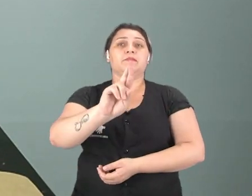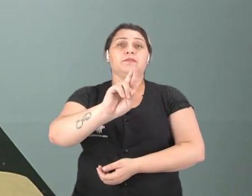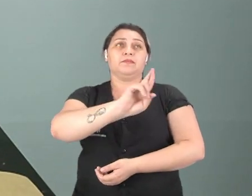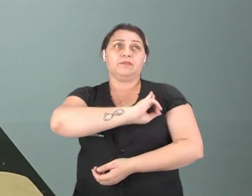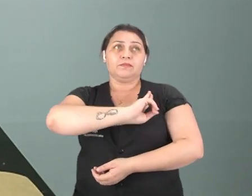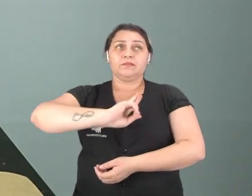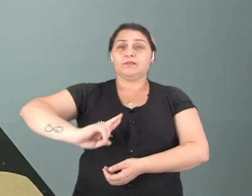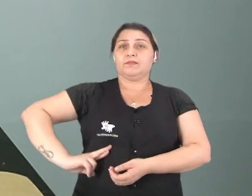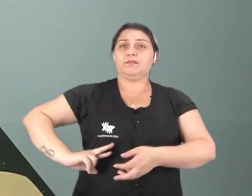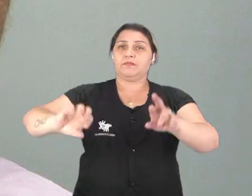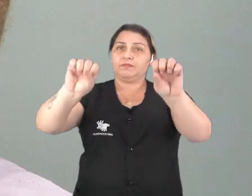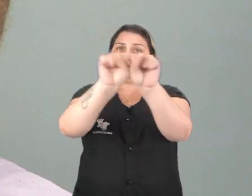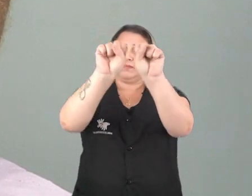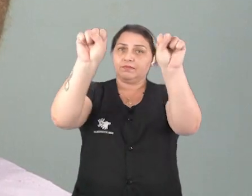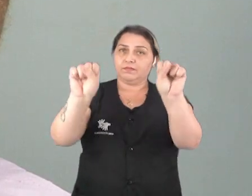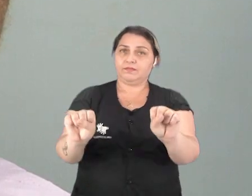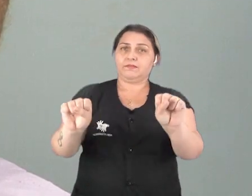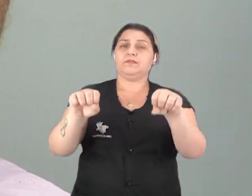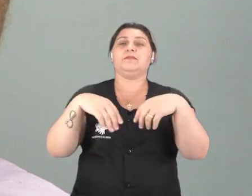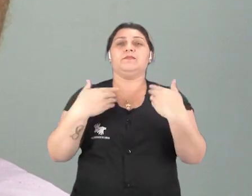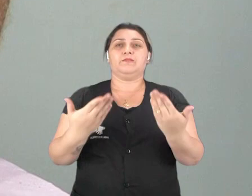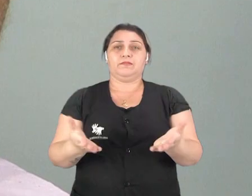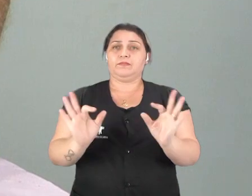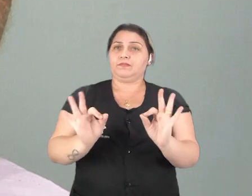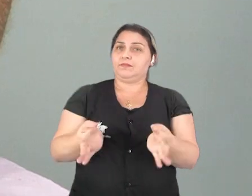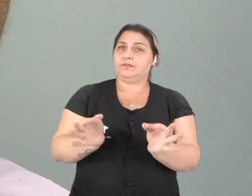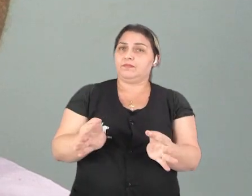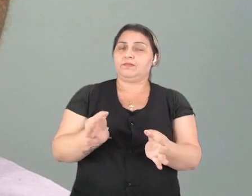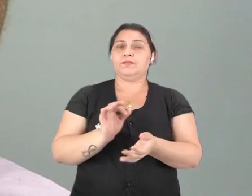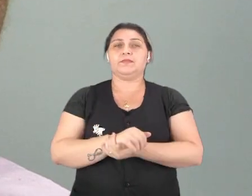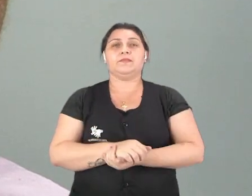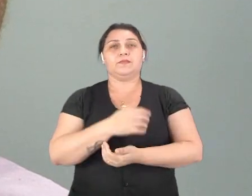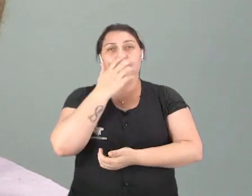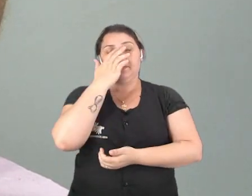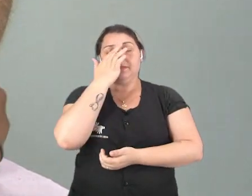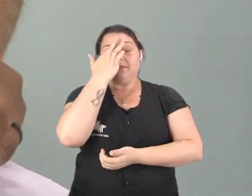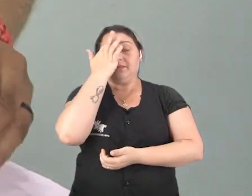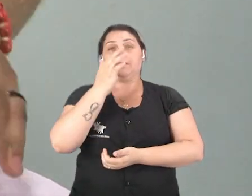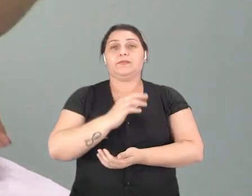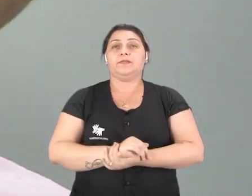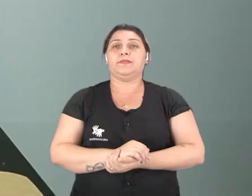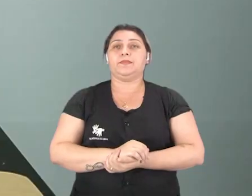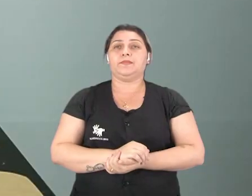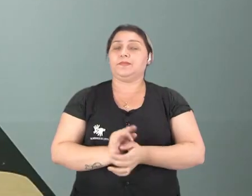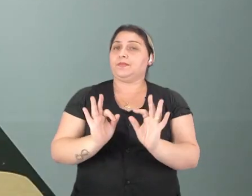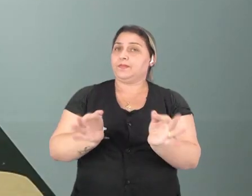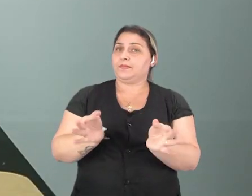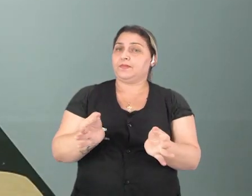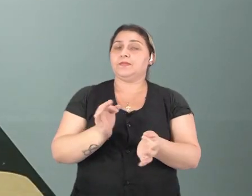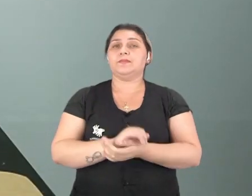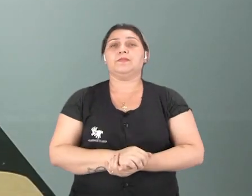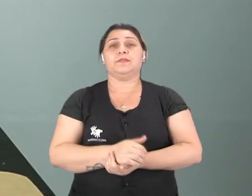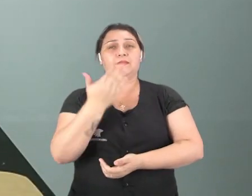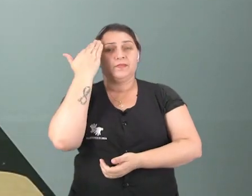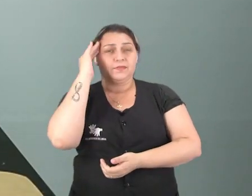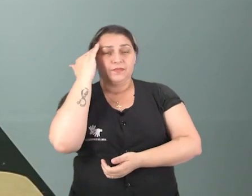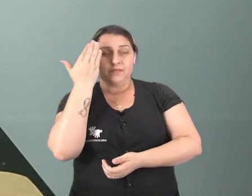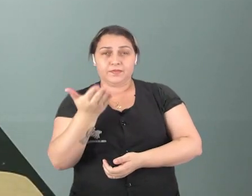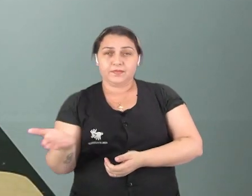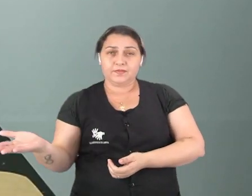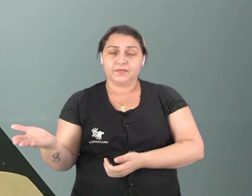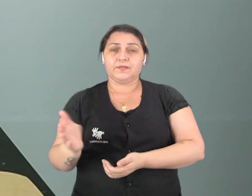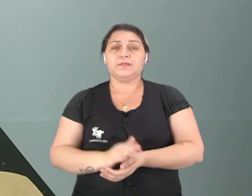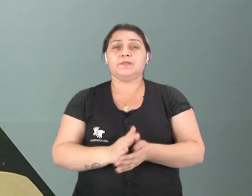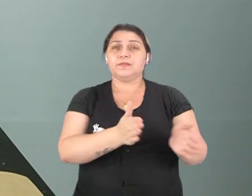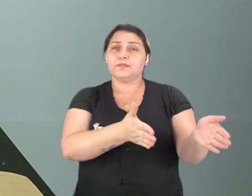um sistema republicano, certinho? Pela república, certo? Compreenderam? Então,